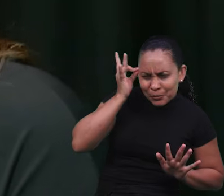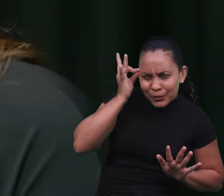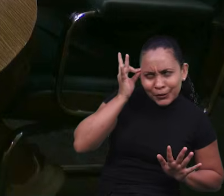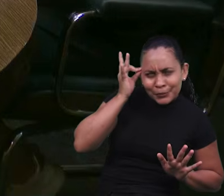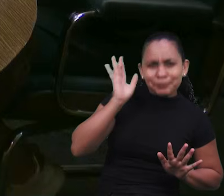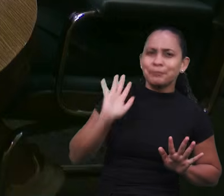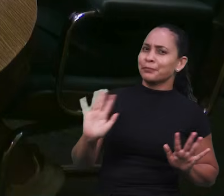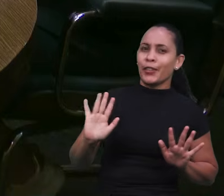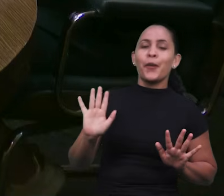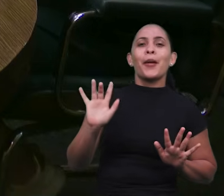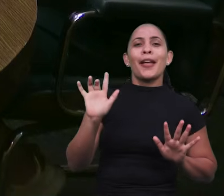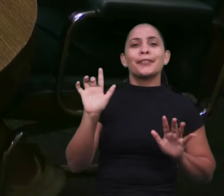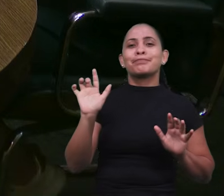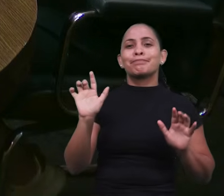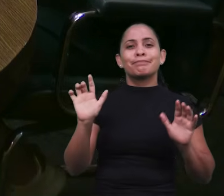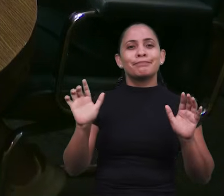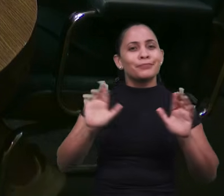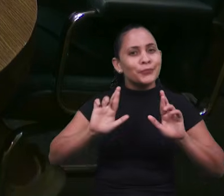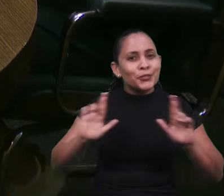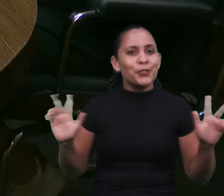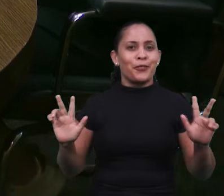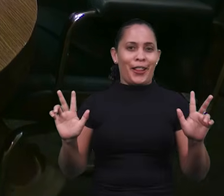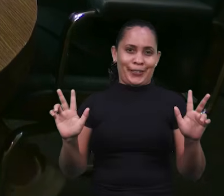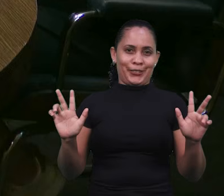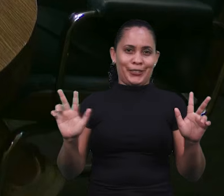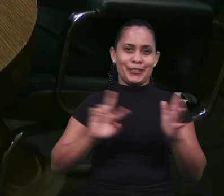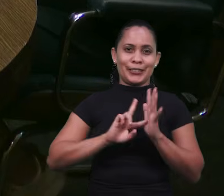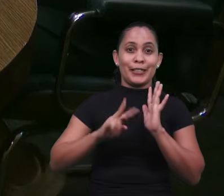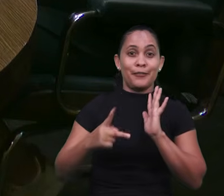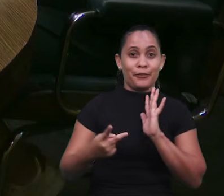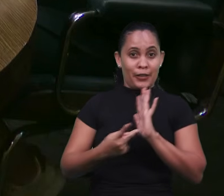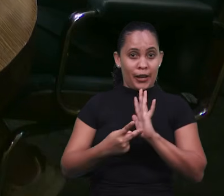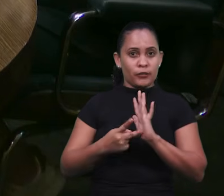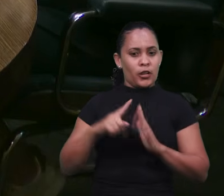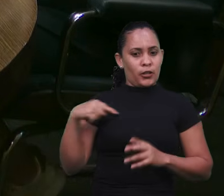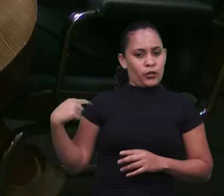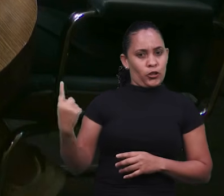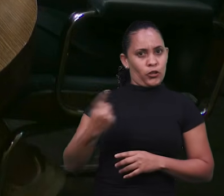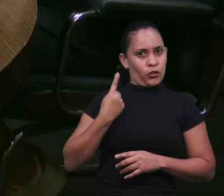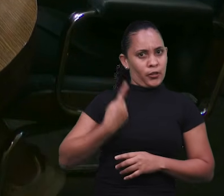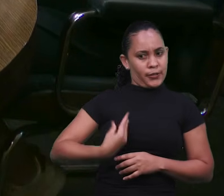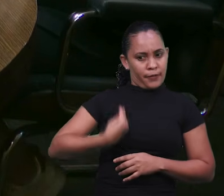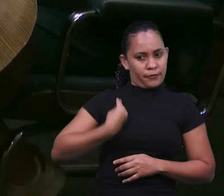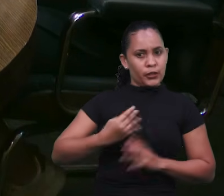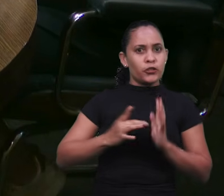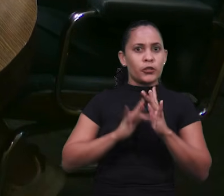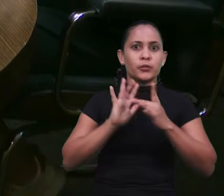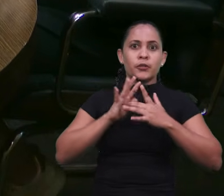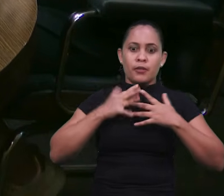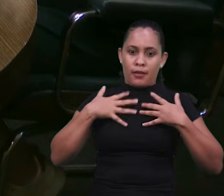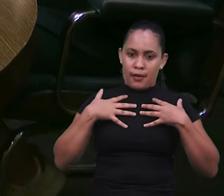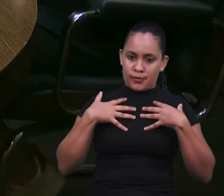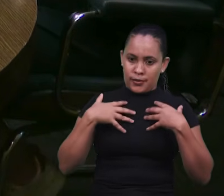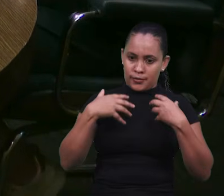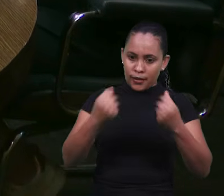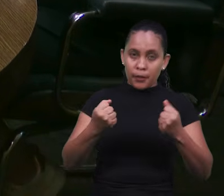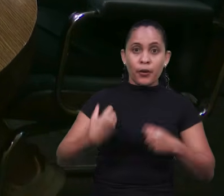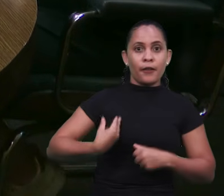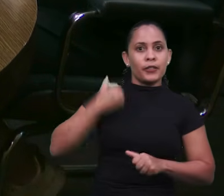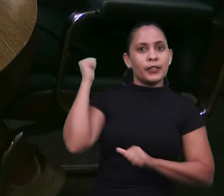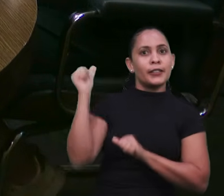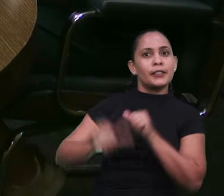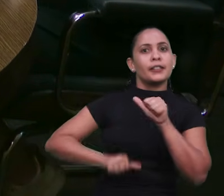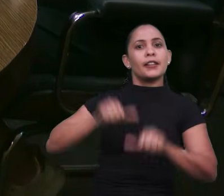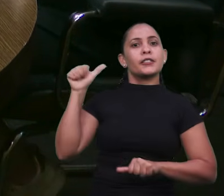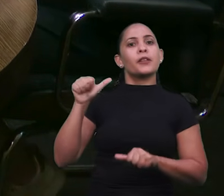nos transforma, né? Uma coisa que a gente estava falando, e o Senhor nos fez entender que quando a gente fala assim, vamos sinalizar então, é